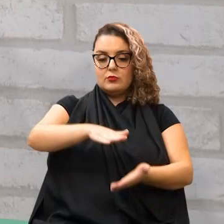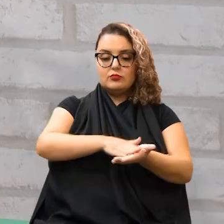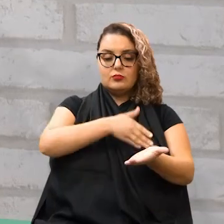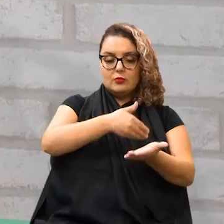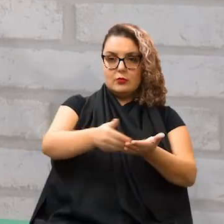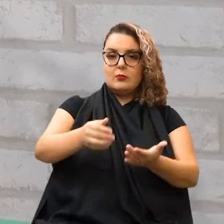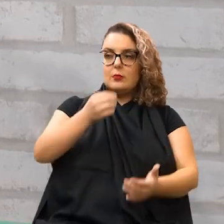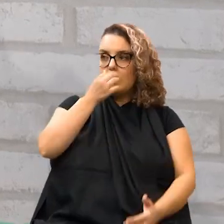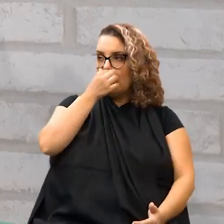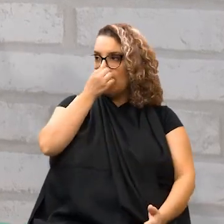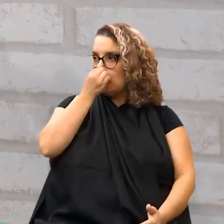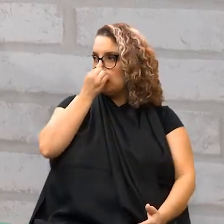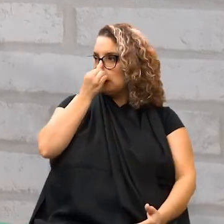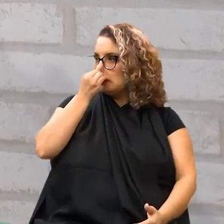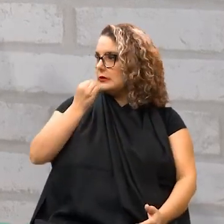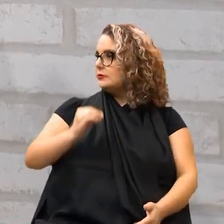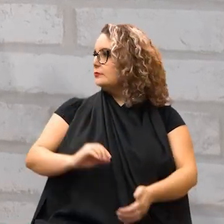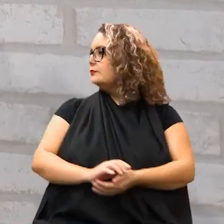marcadas as pinceladas.